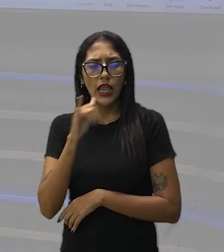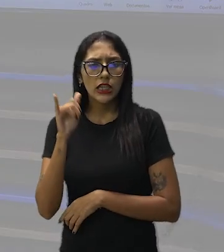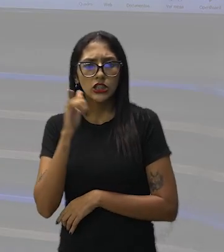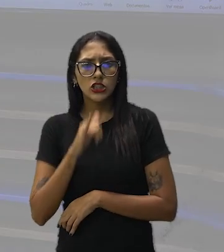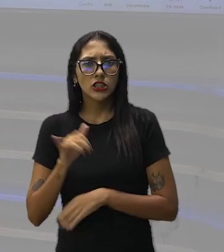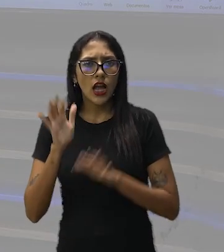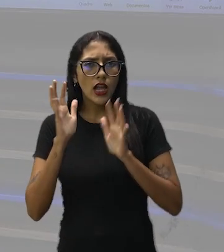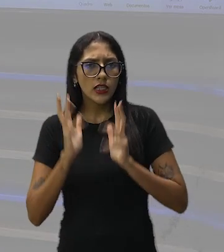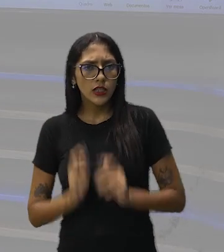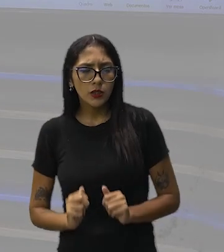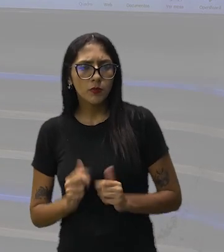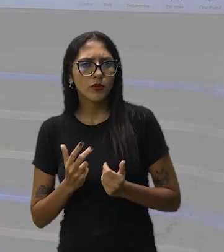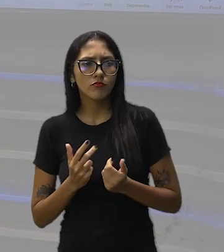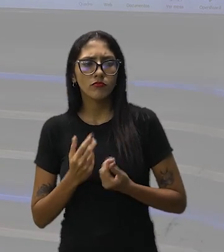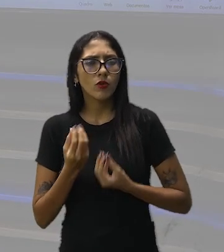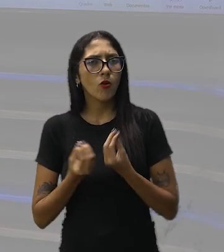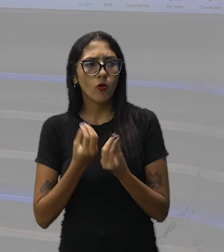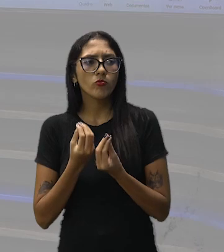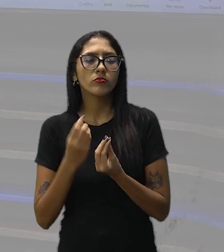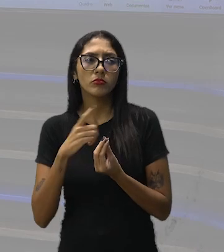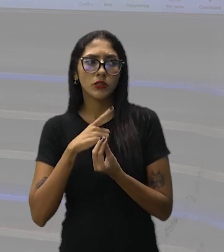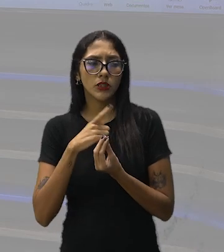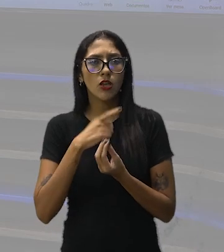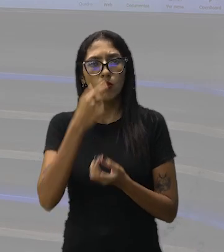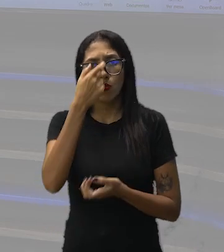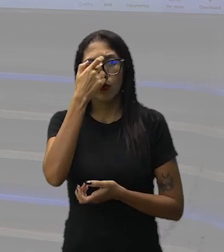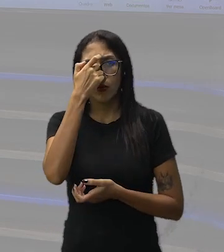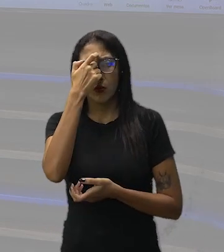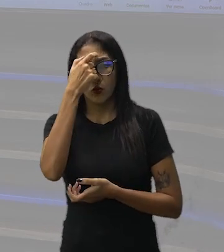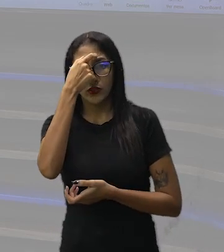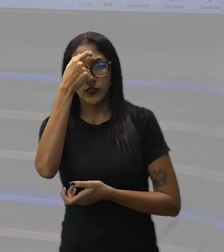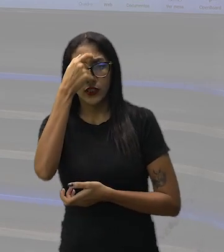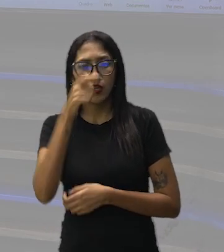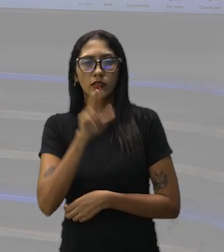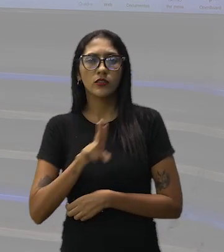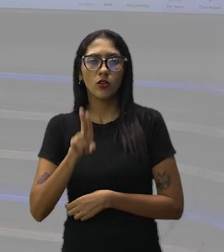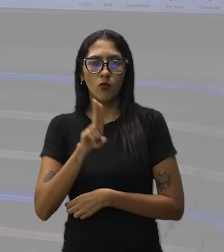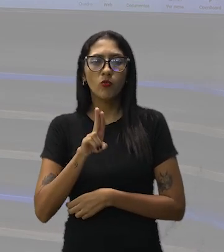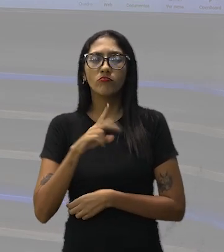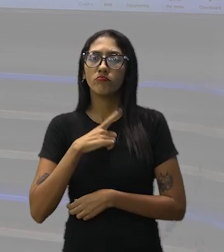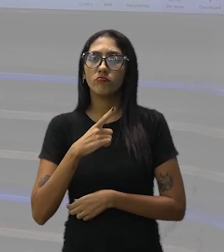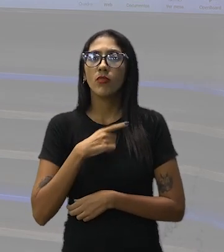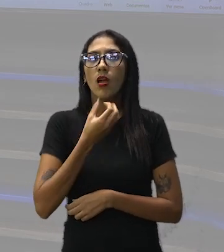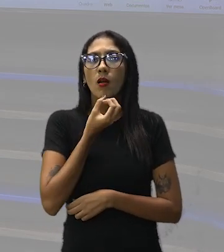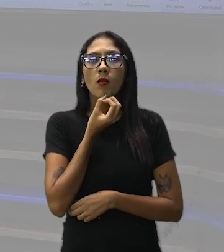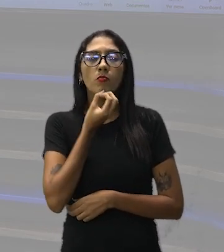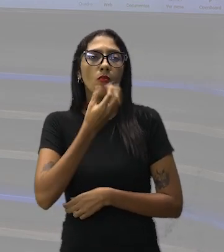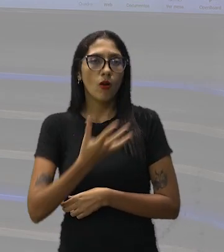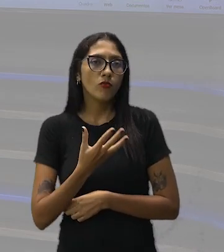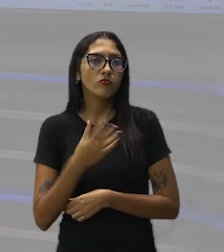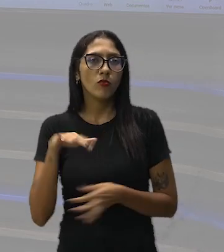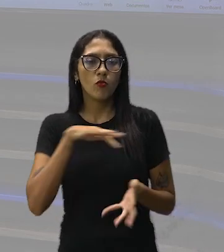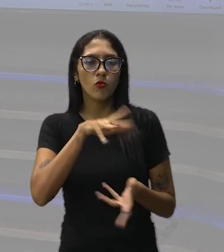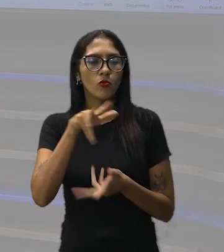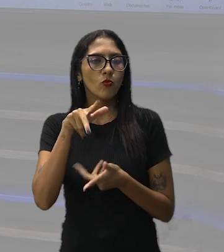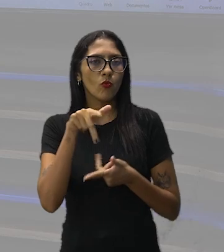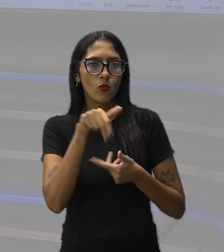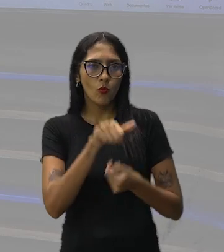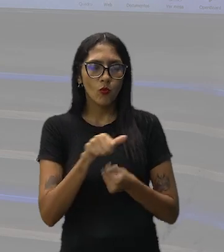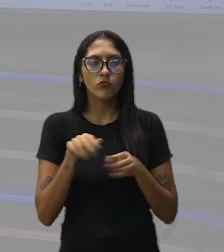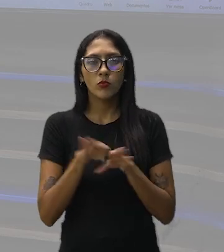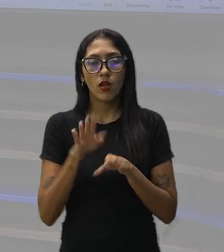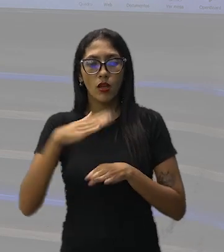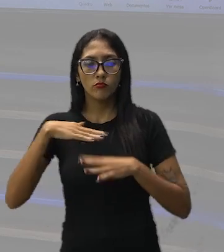limpa, então é algo que é sustentável. É alguma coisa que está trazendo benefício para o nosso planeta, para a